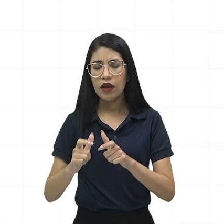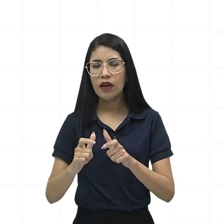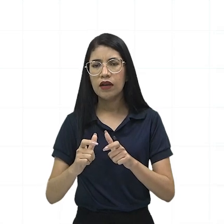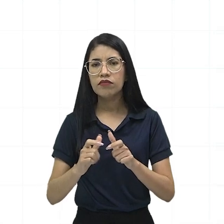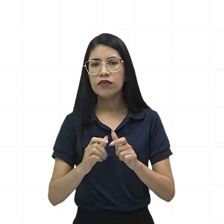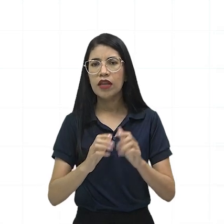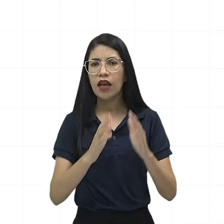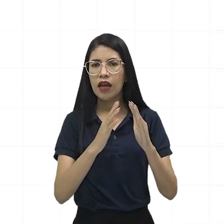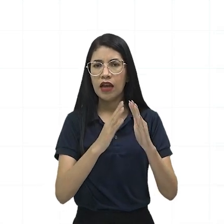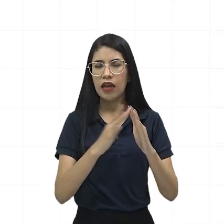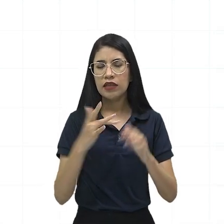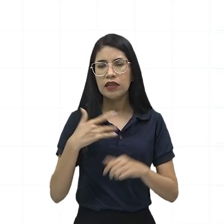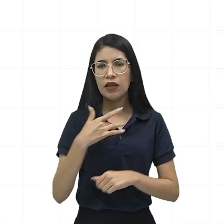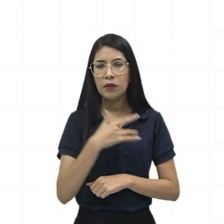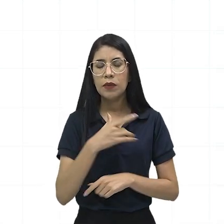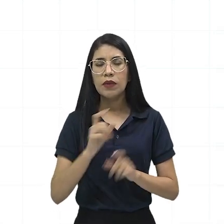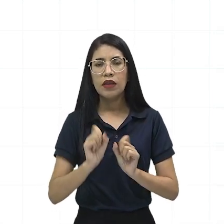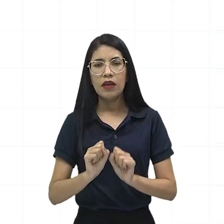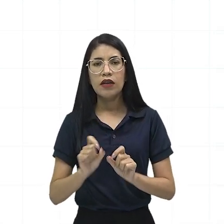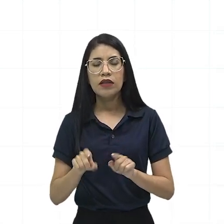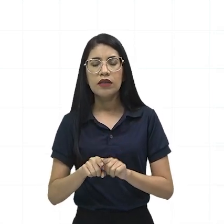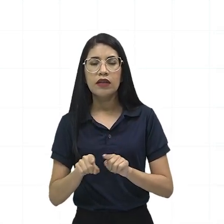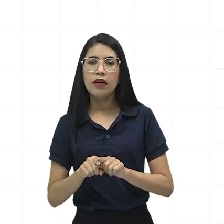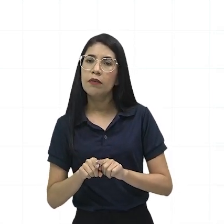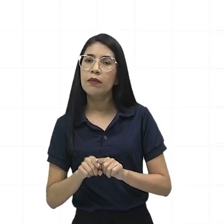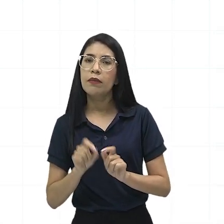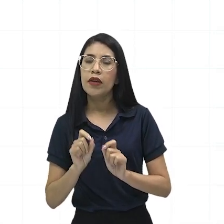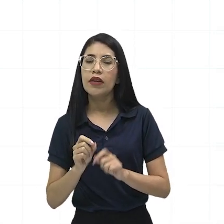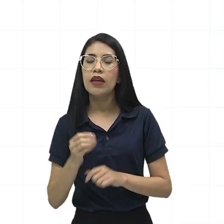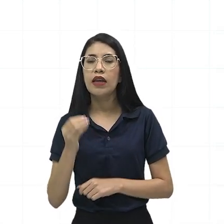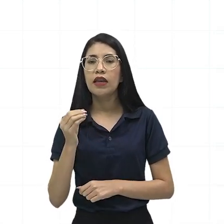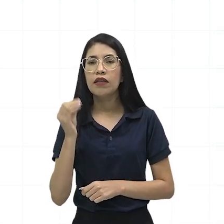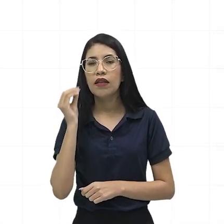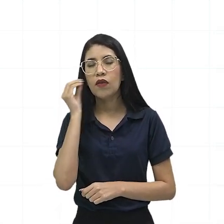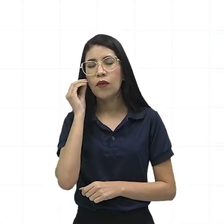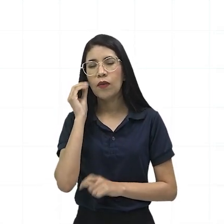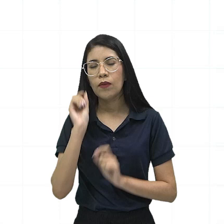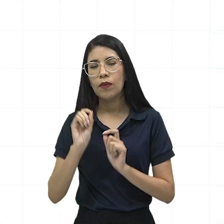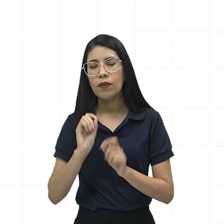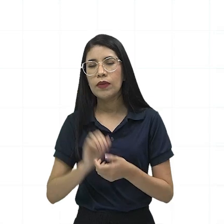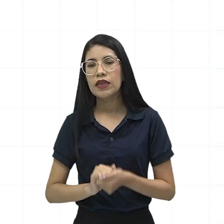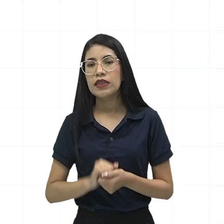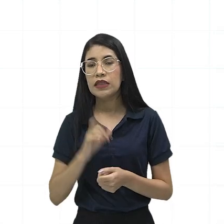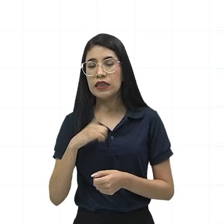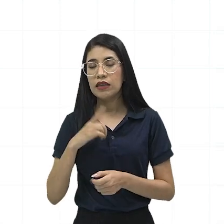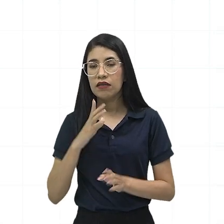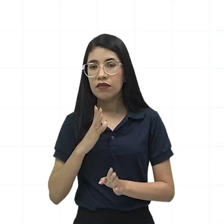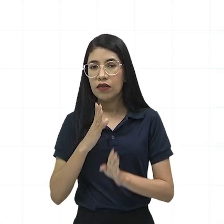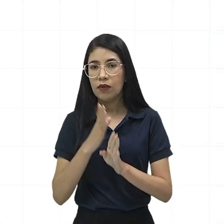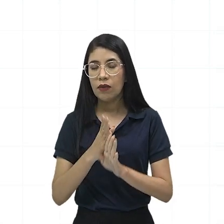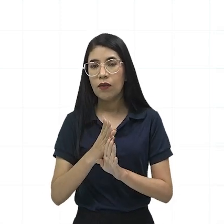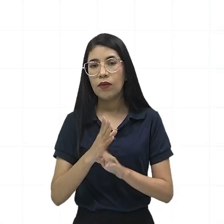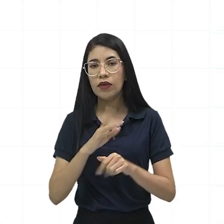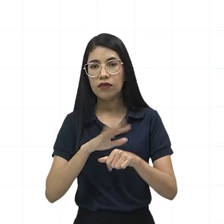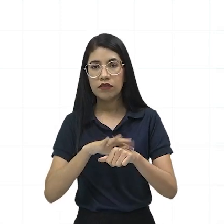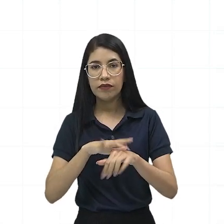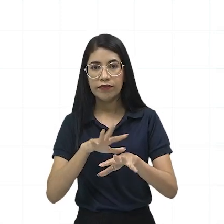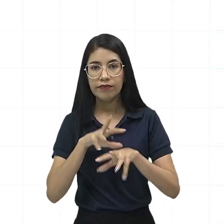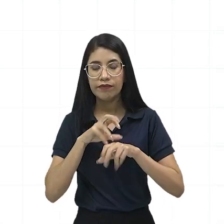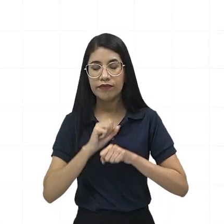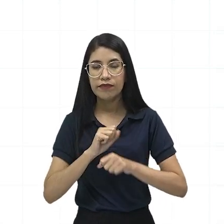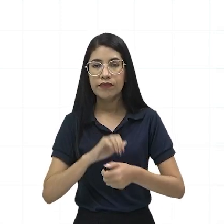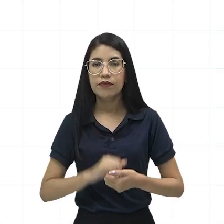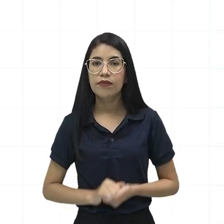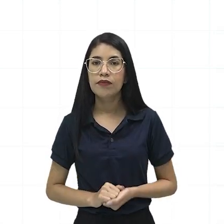saúde, de gestão pública, que podem fazer também testes rápidos para detectar determinadas